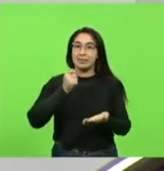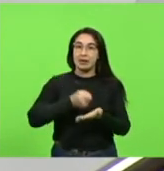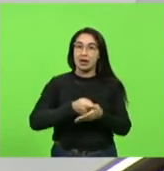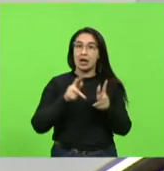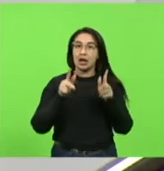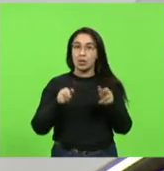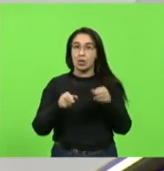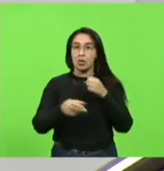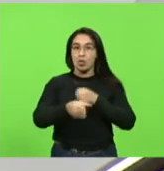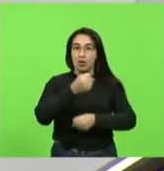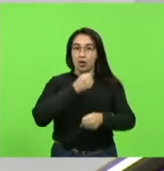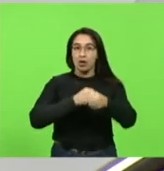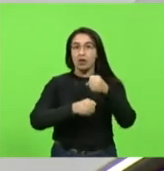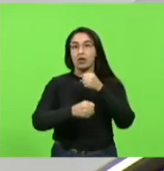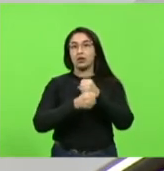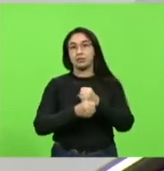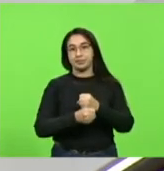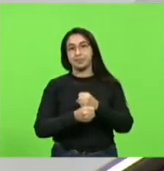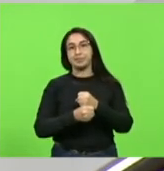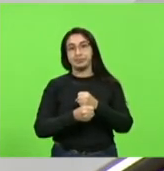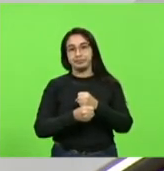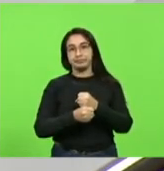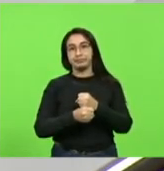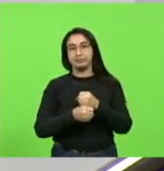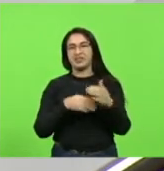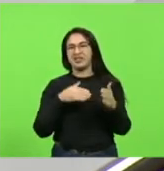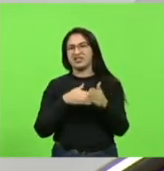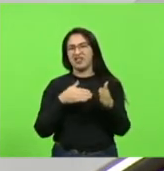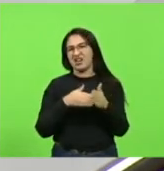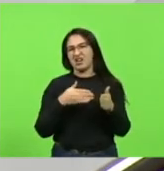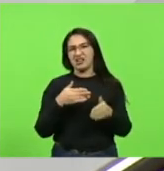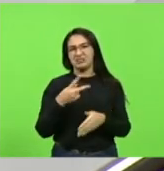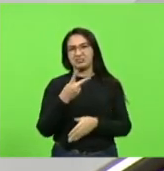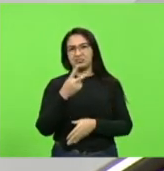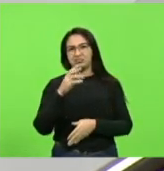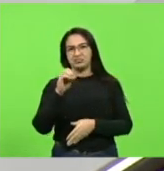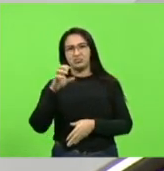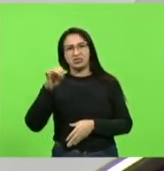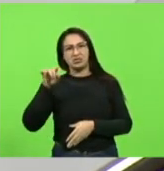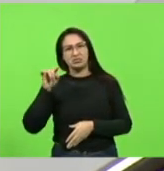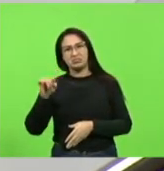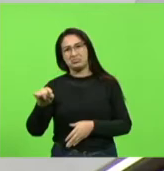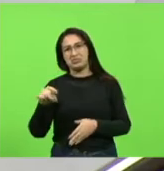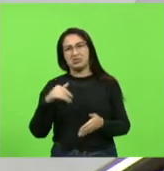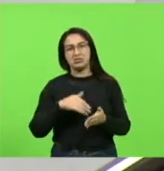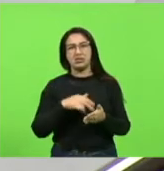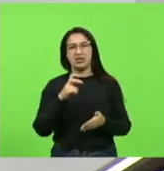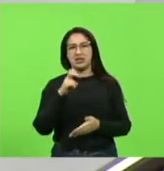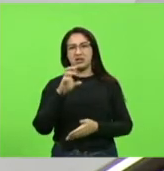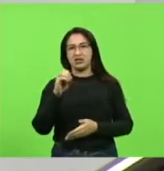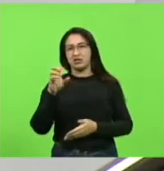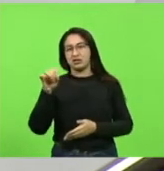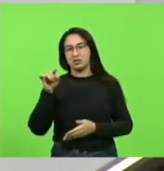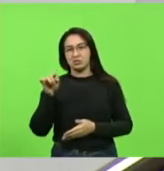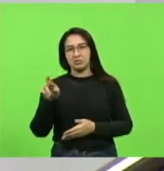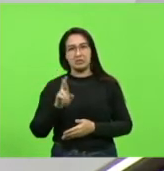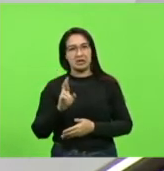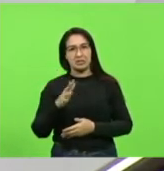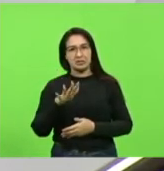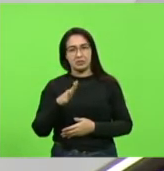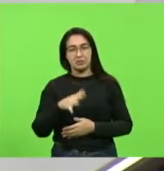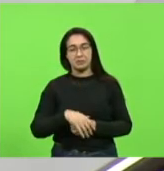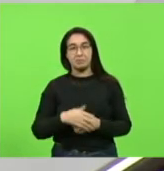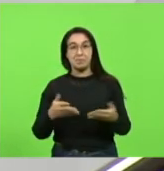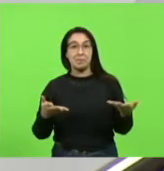exemplo, que seja paga até 200 mil, até 500 mil e a partir de 500 mil reais, porque agora o governador está